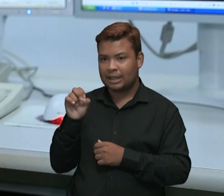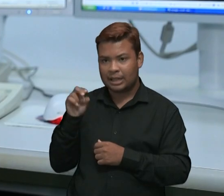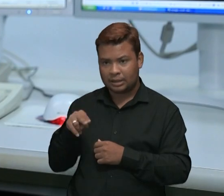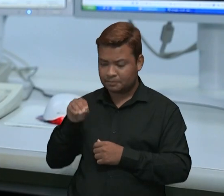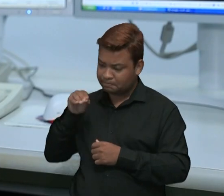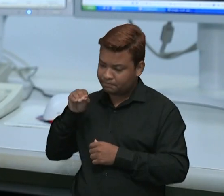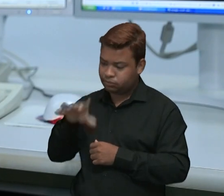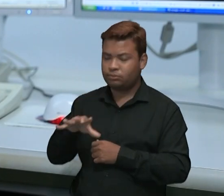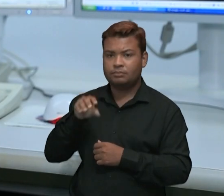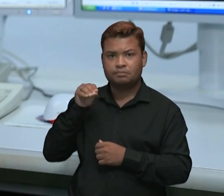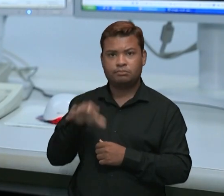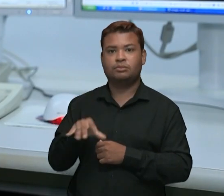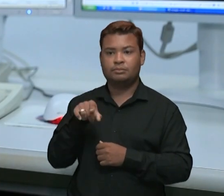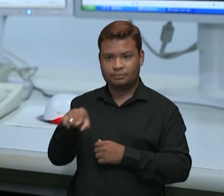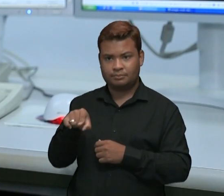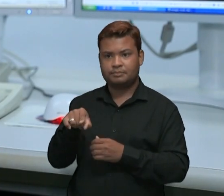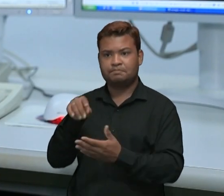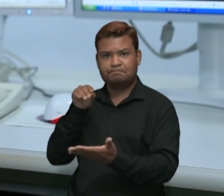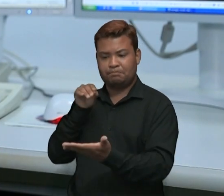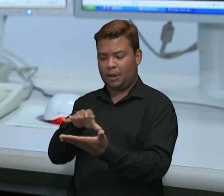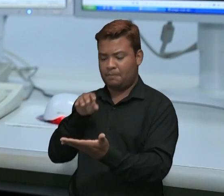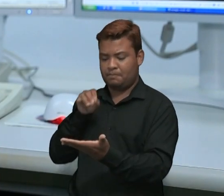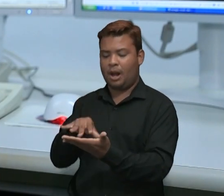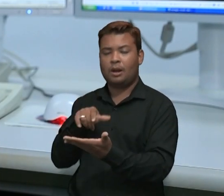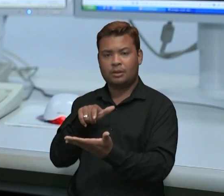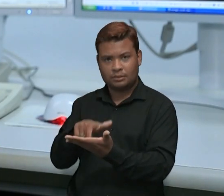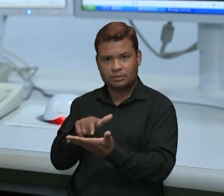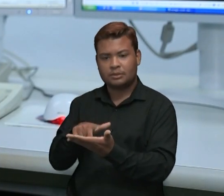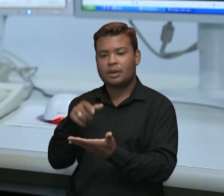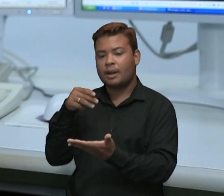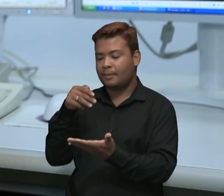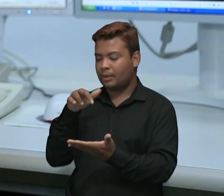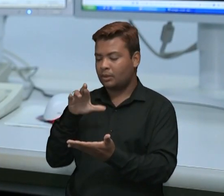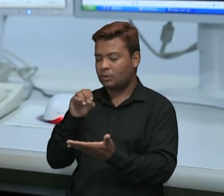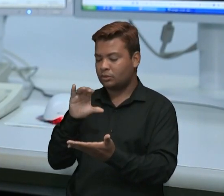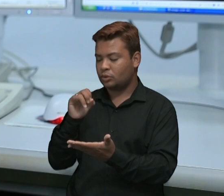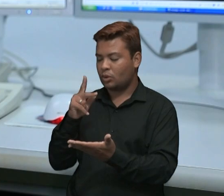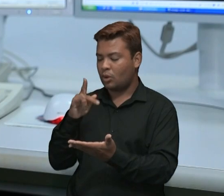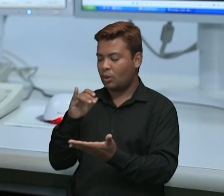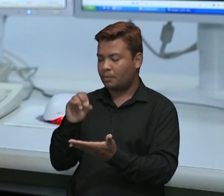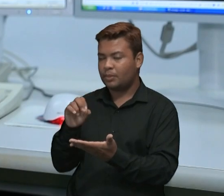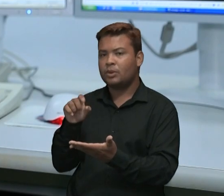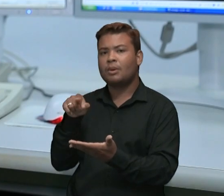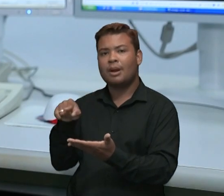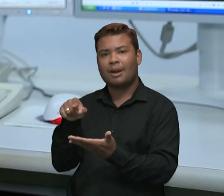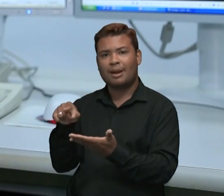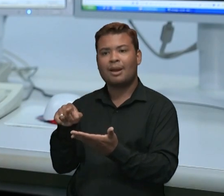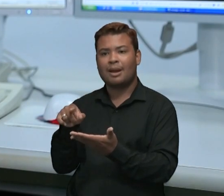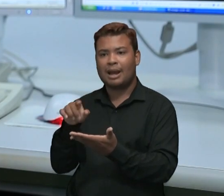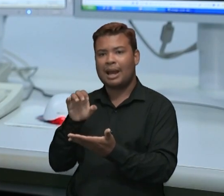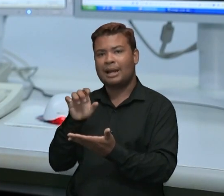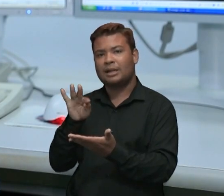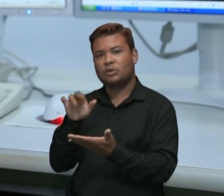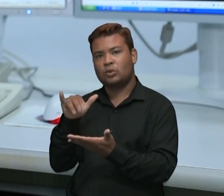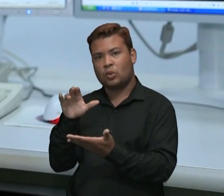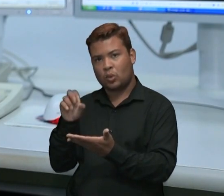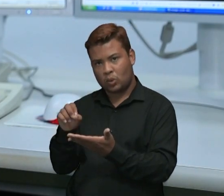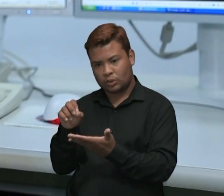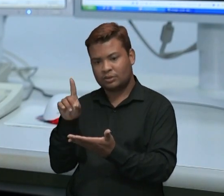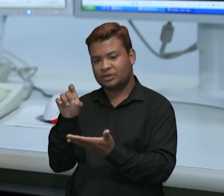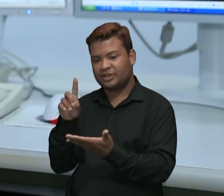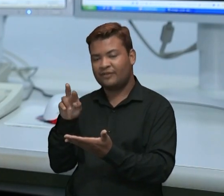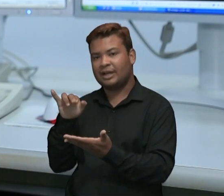a amostra. Então, ele é chamado de microscópio eletrônico de varredura, porque literalmente o